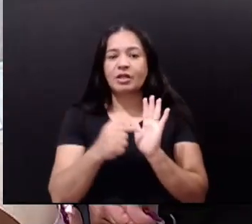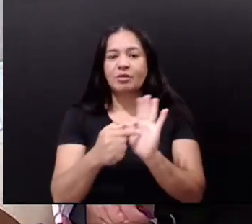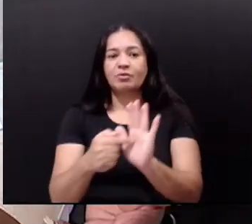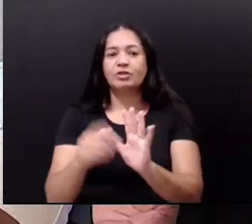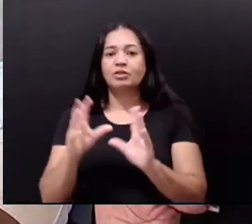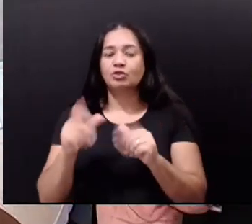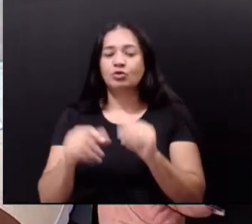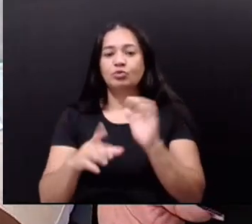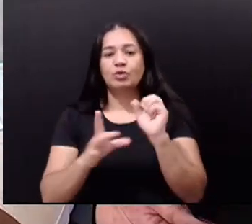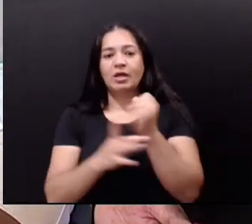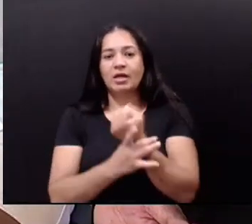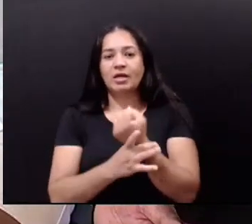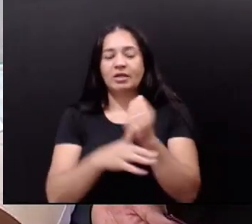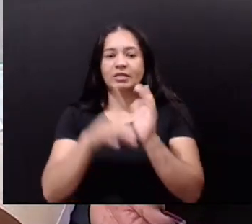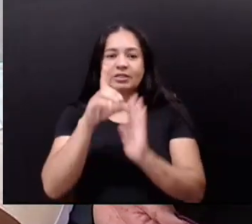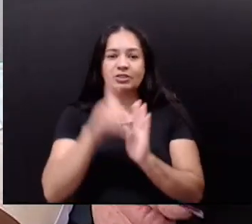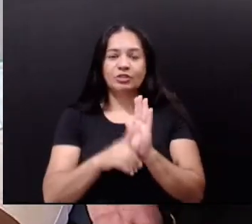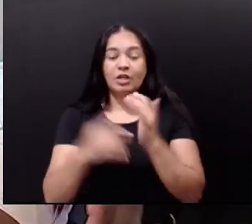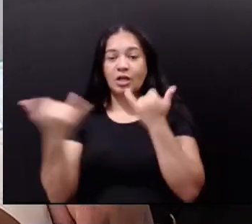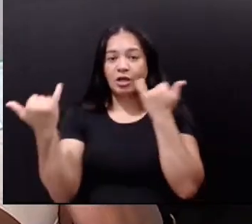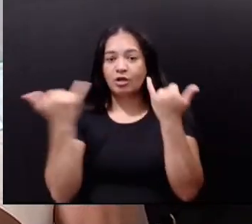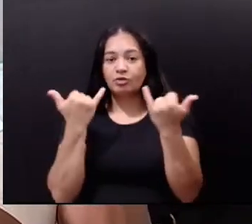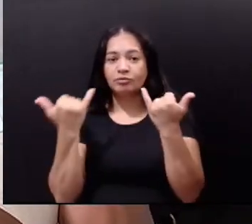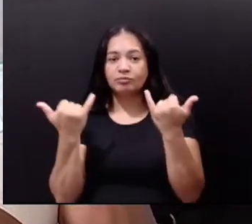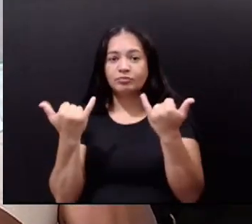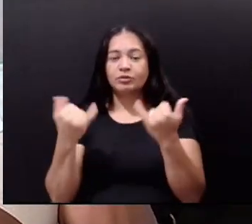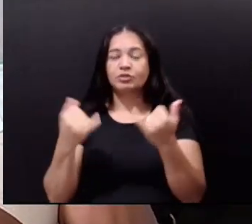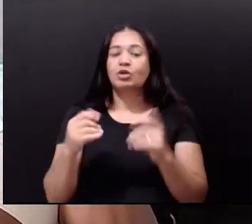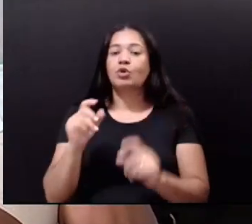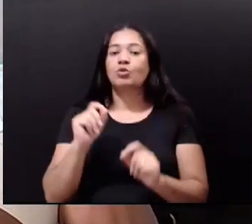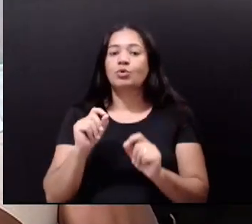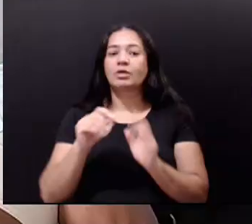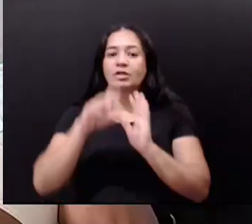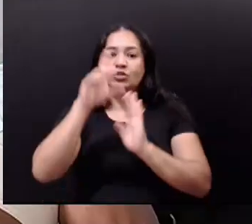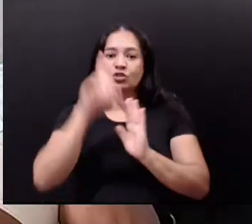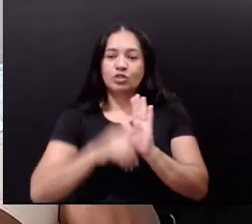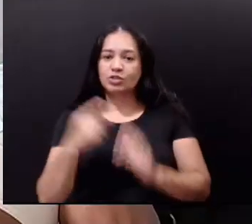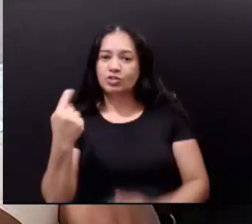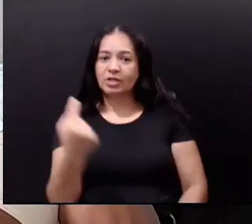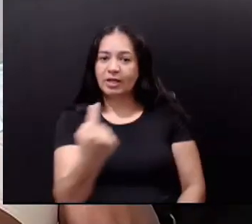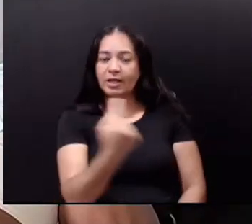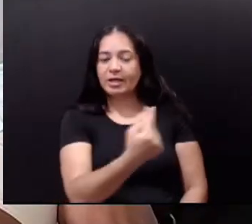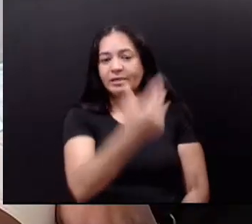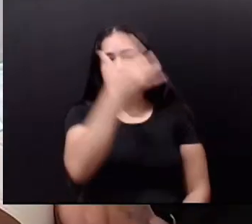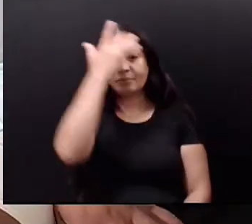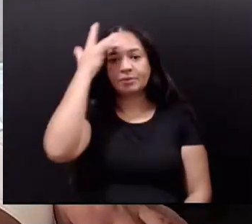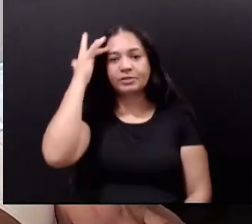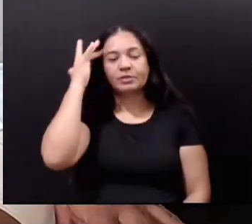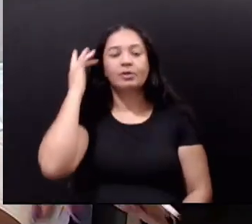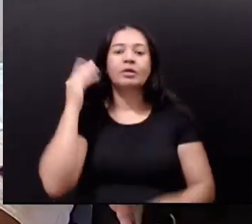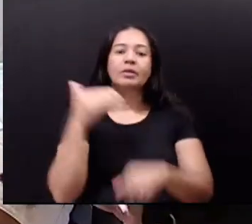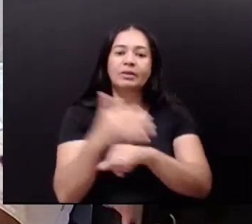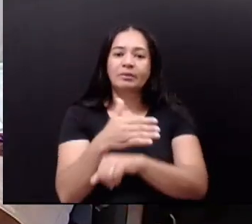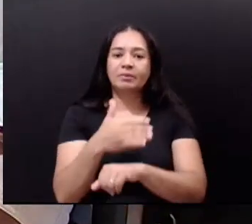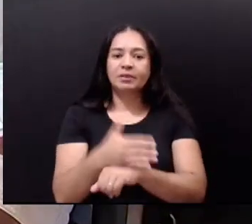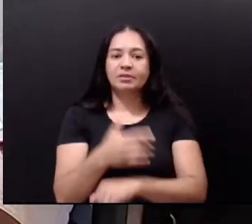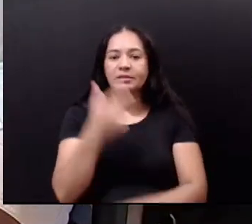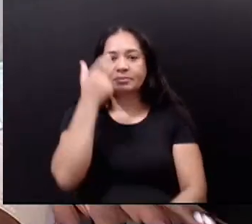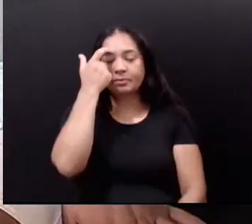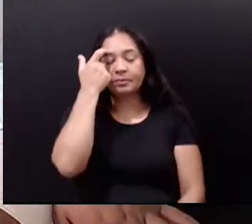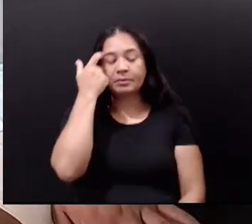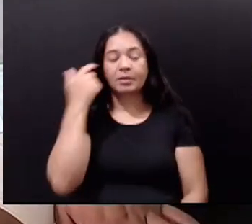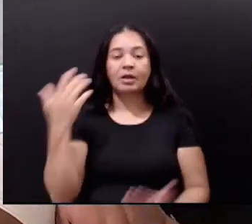a informação sobre o direito de cada convivente que participa, né? Atualmente a gente trabalha com um